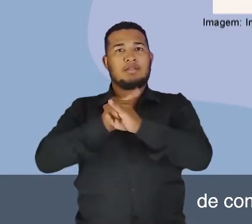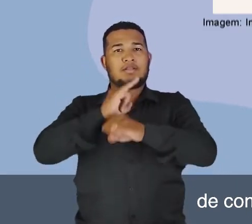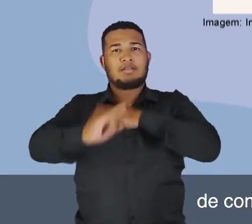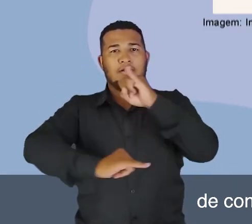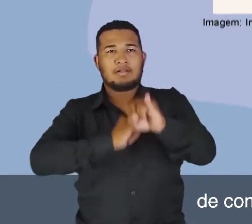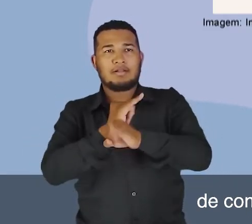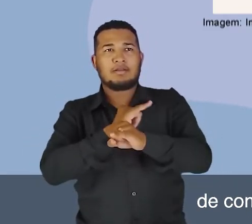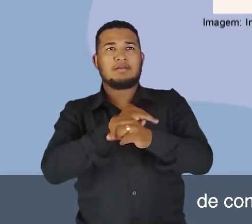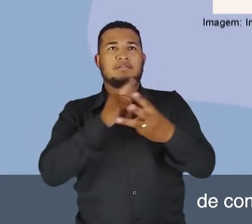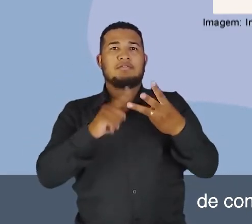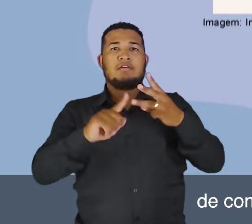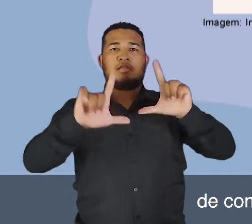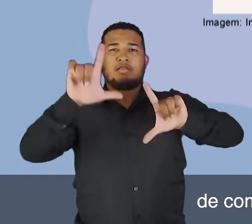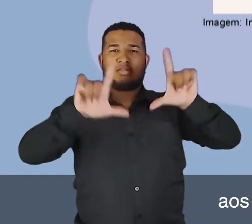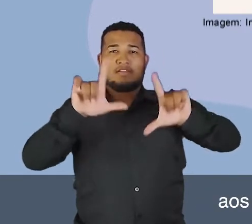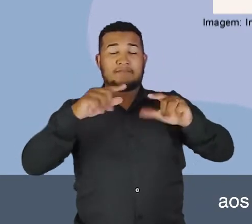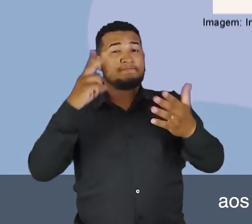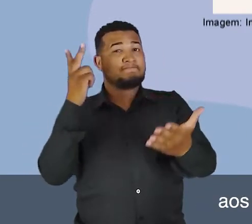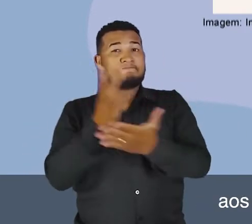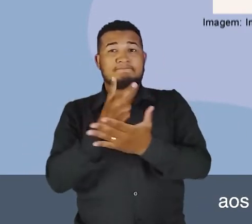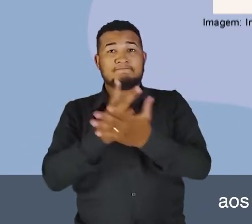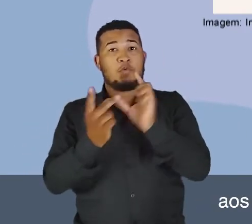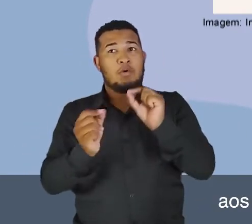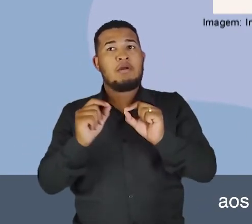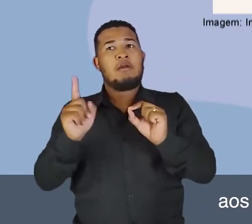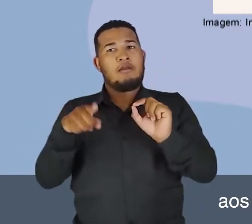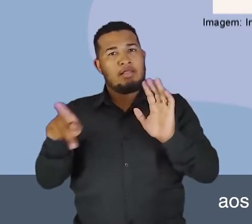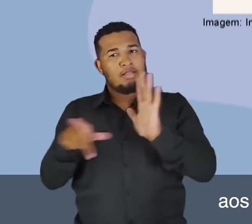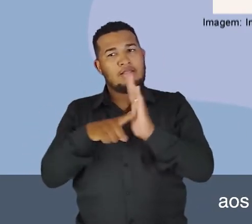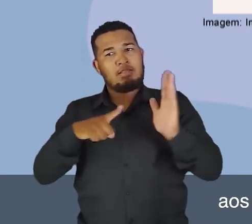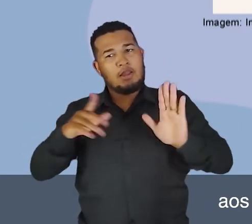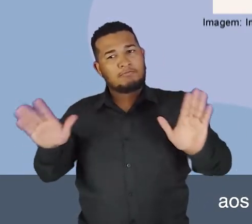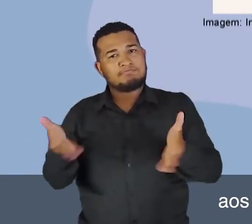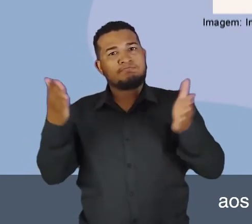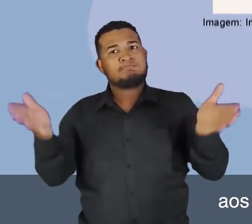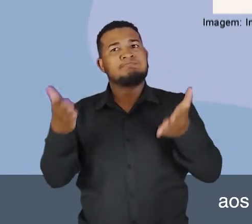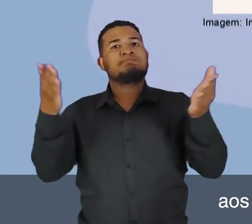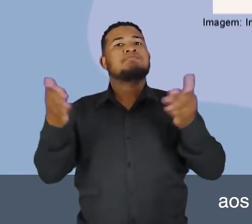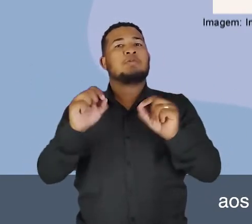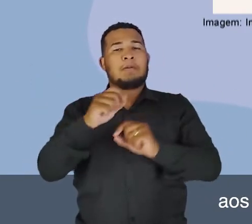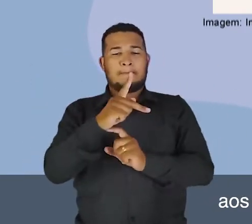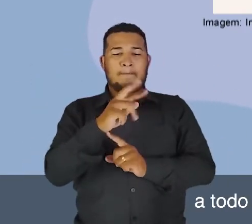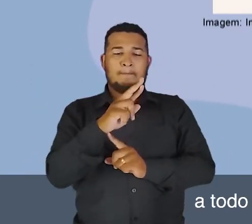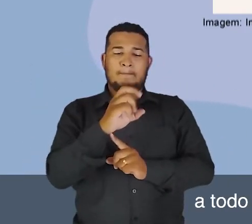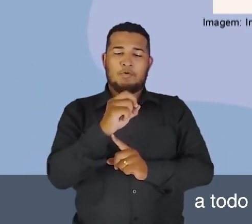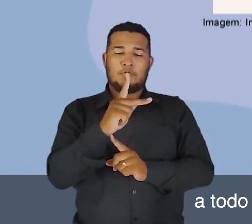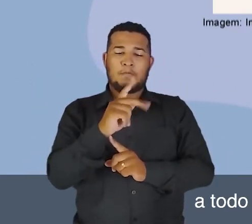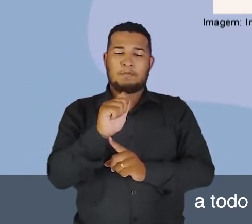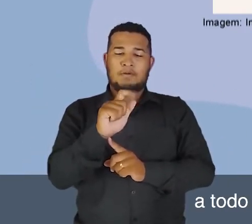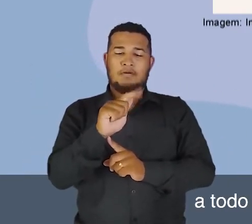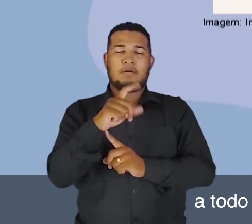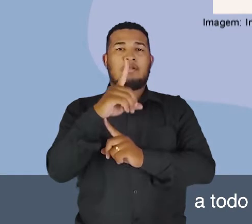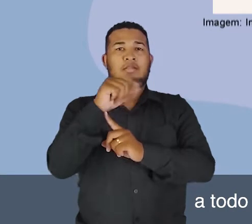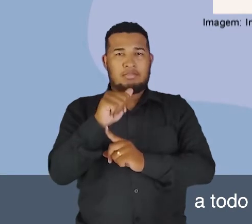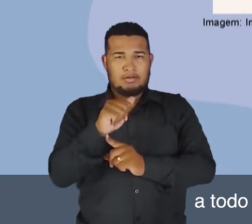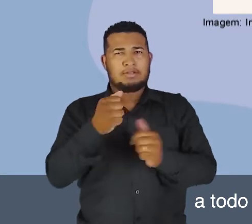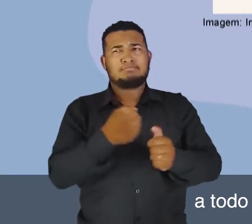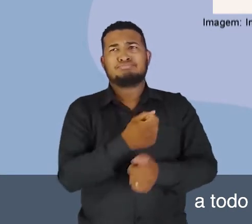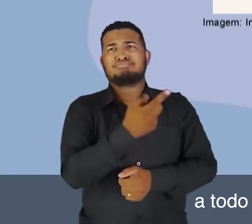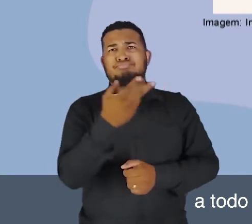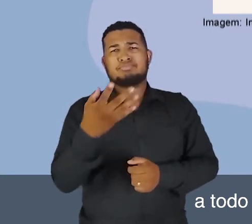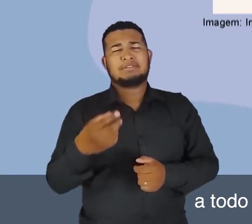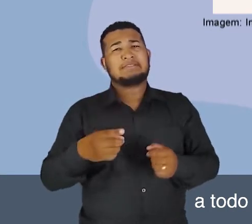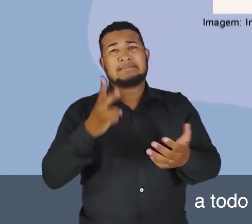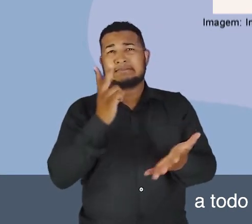cada vez mais se prestam aos desígnios da publicidade, com enxurradas de propagandas a todo momento. Vocês devem